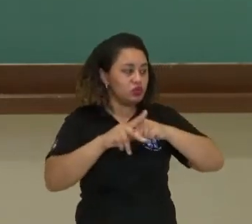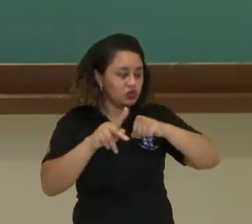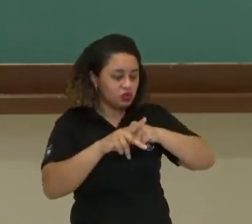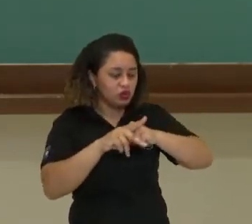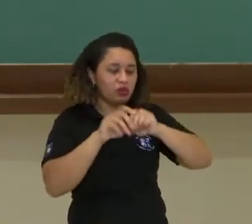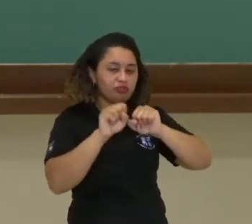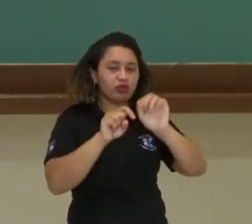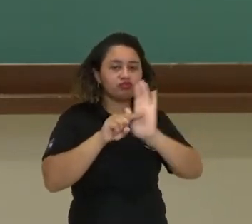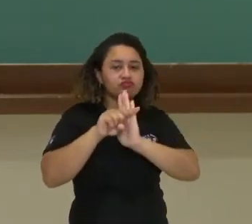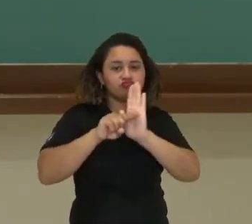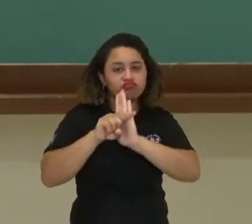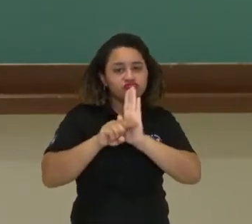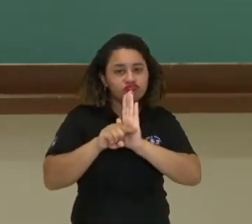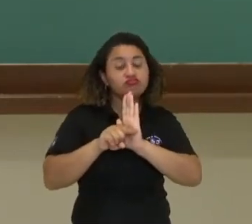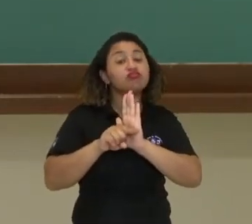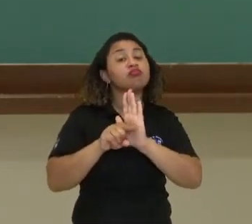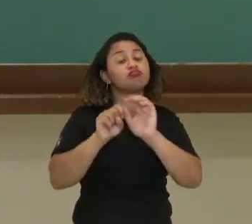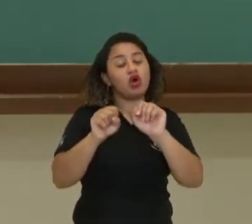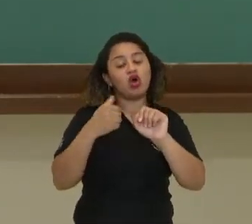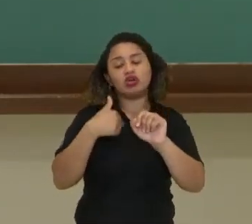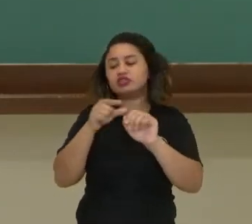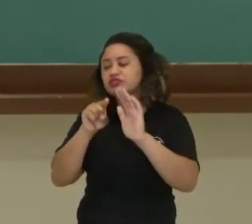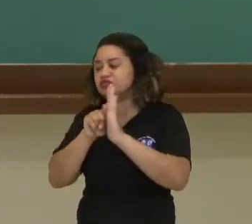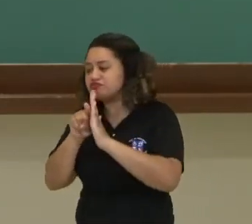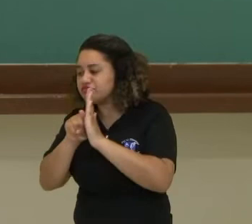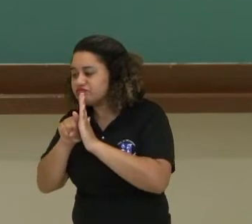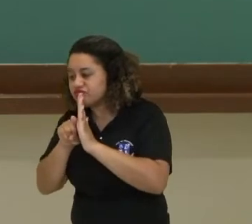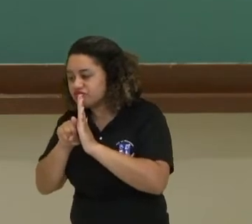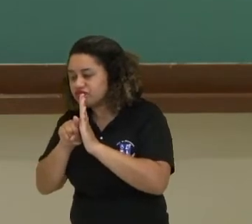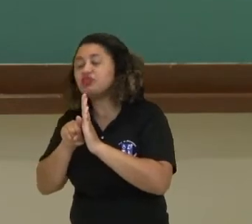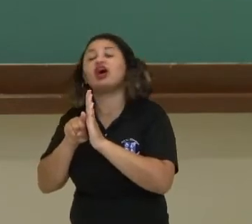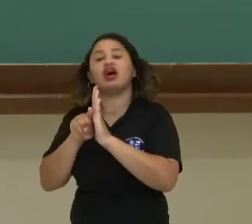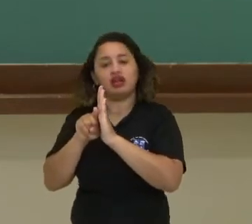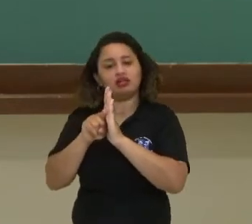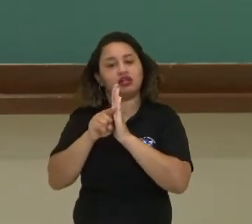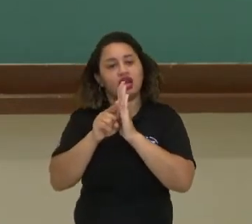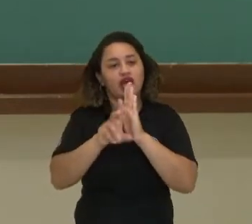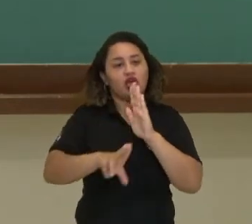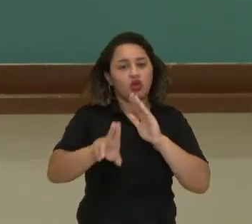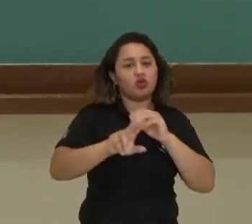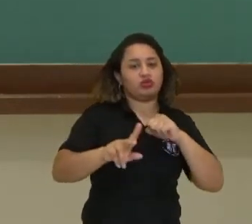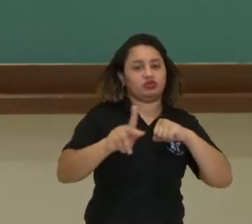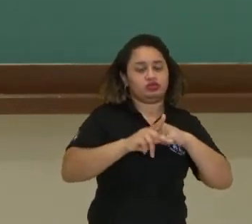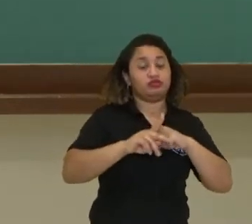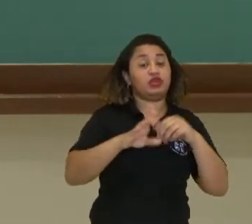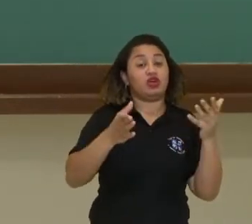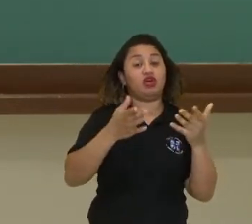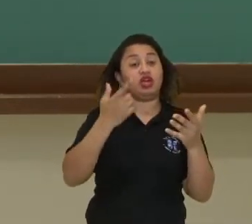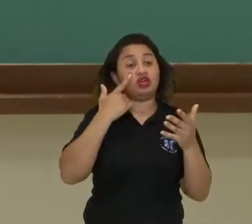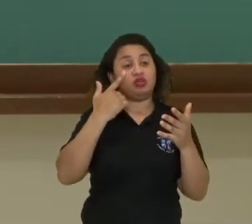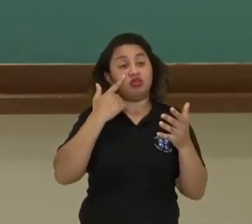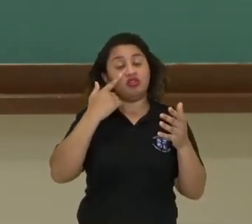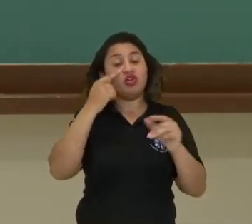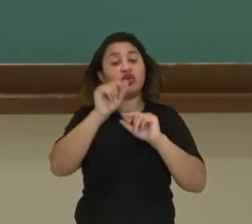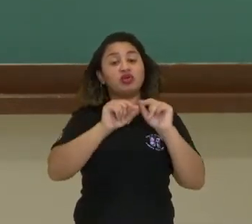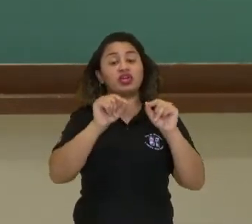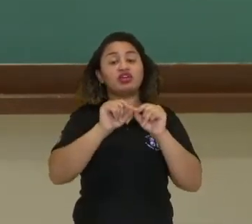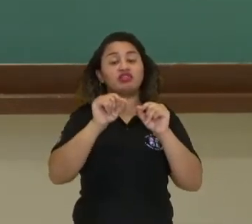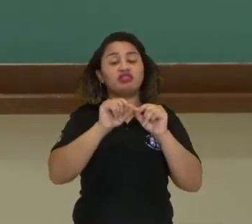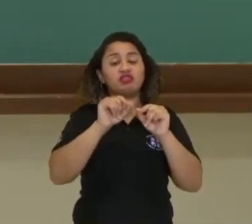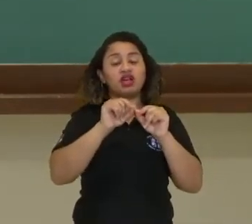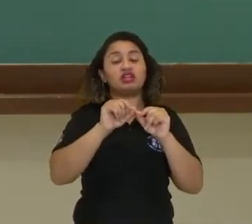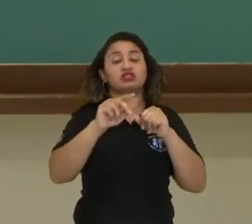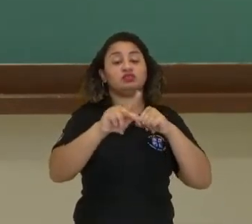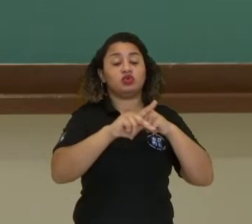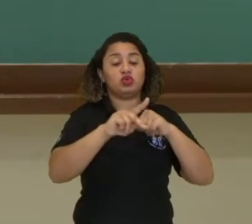pesquisar tá então você pode ir lá e pesquisar vamos ver então Quais são os fatores que atraem pronome eu